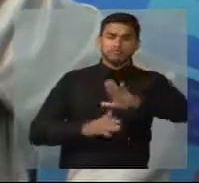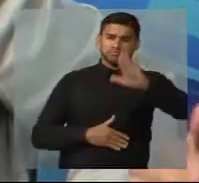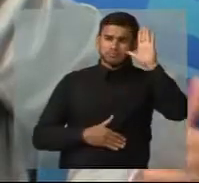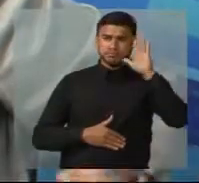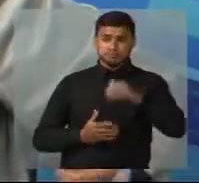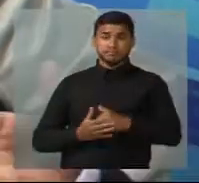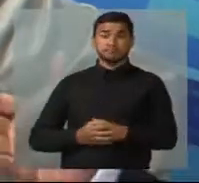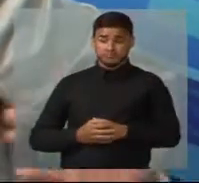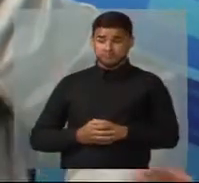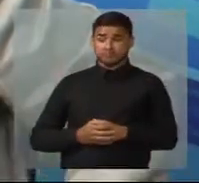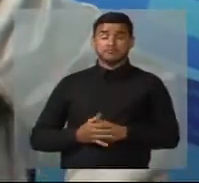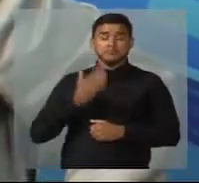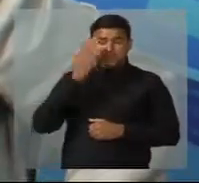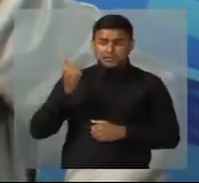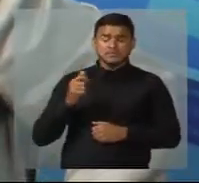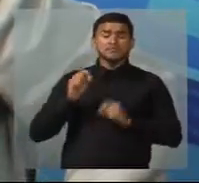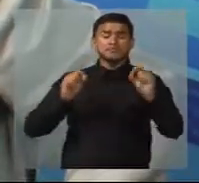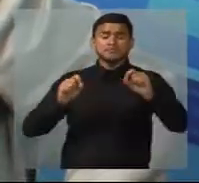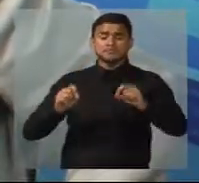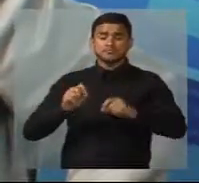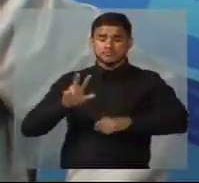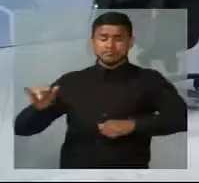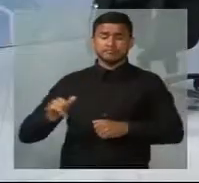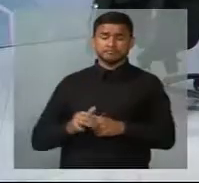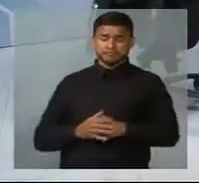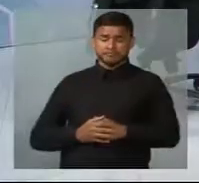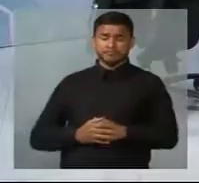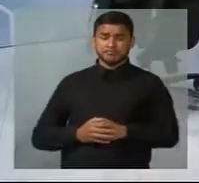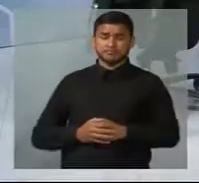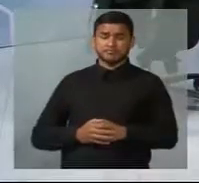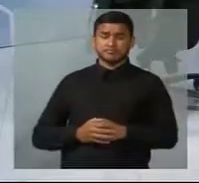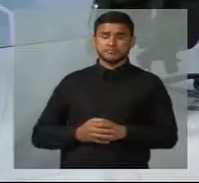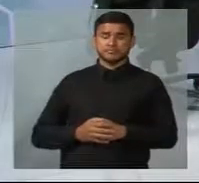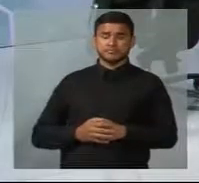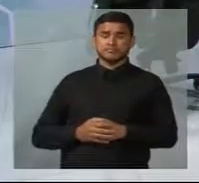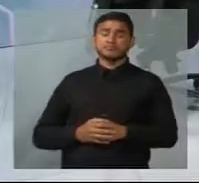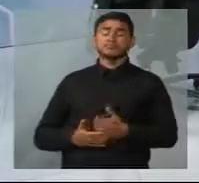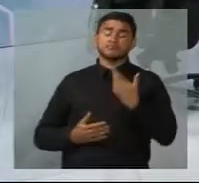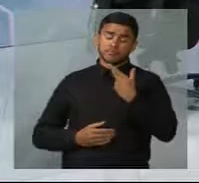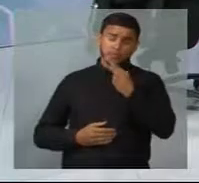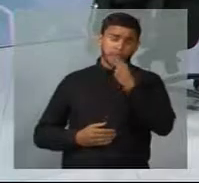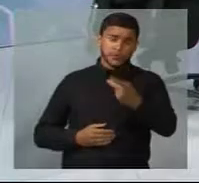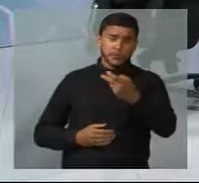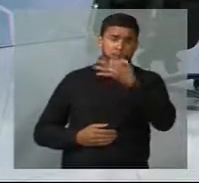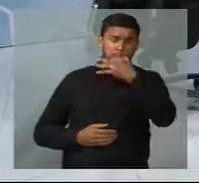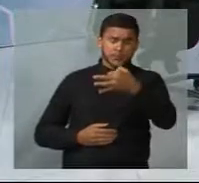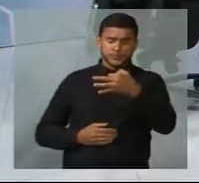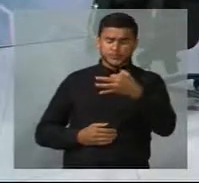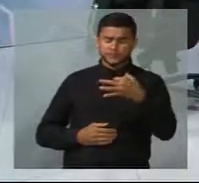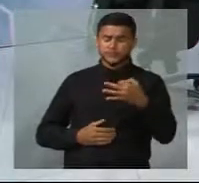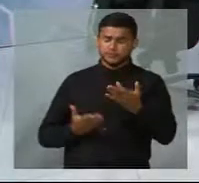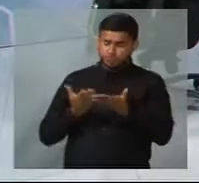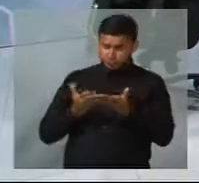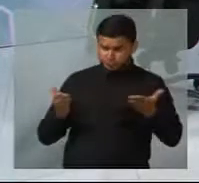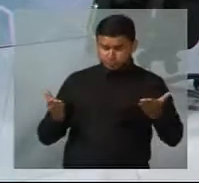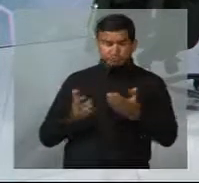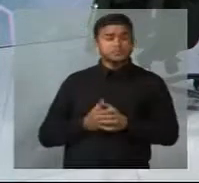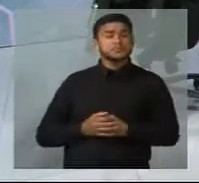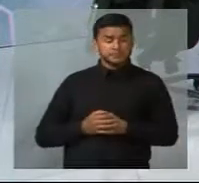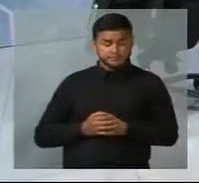da insegurança jurídica dos brasileiros. Mas interessante, senhores, é que eu vi um comentário curioso, que